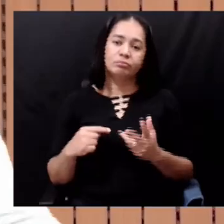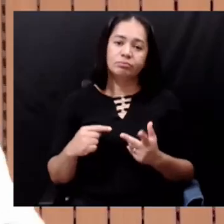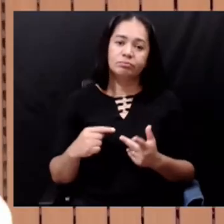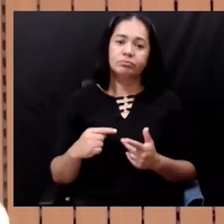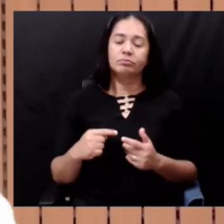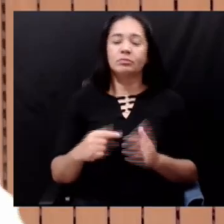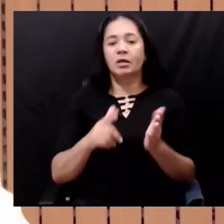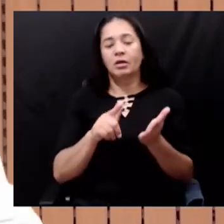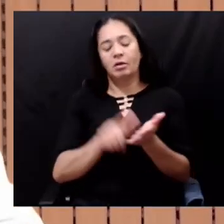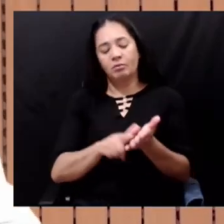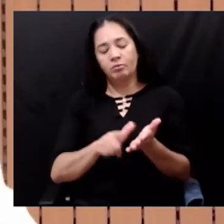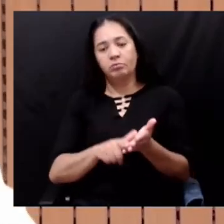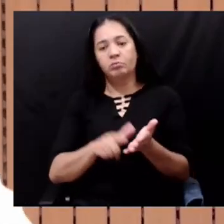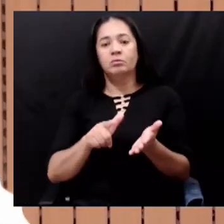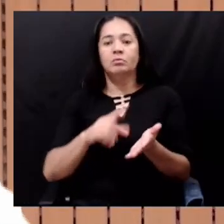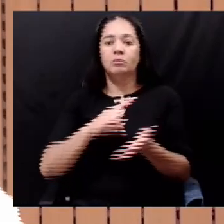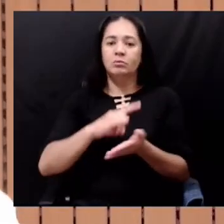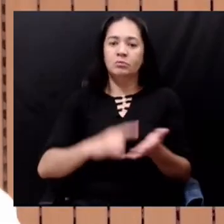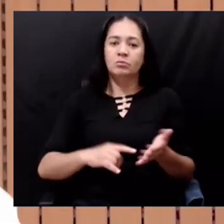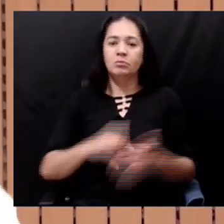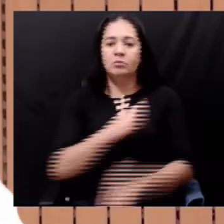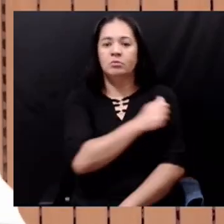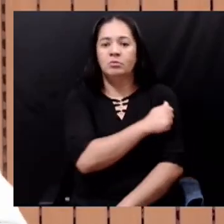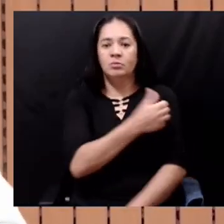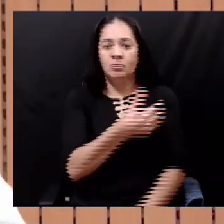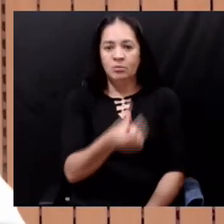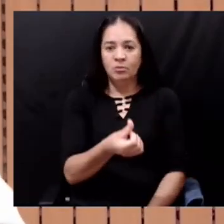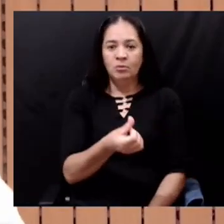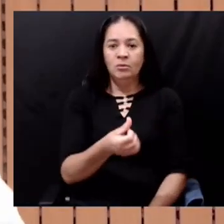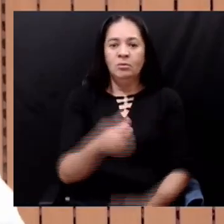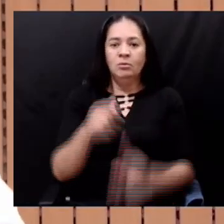e o aluno 6 meses. Então, está desenhado dessa maneira.